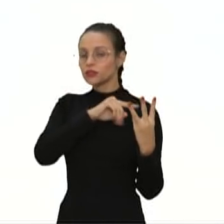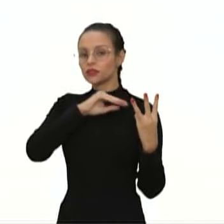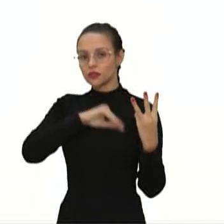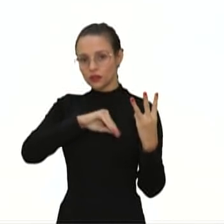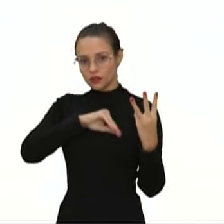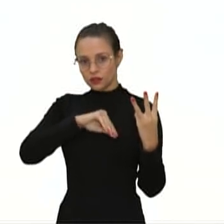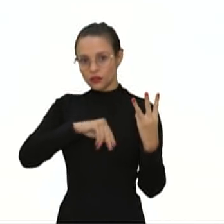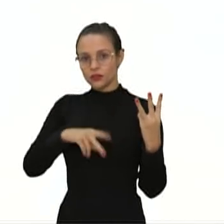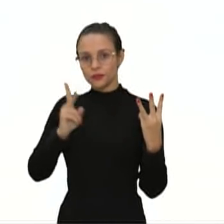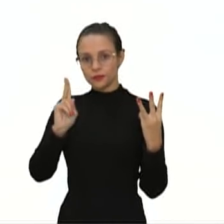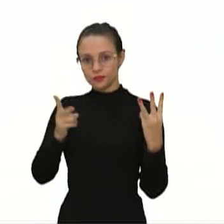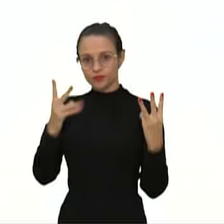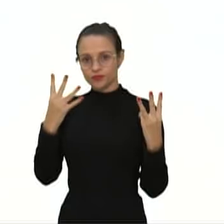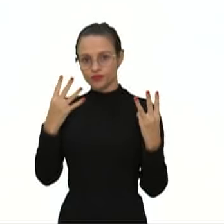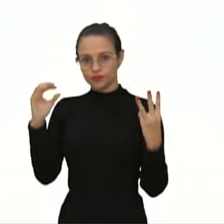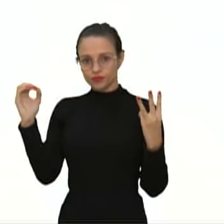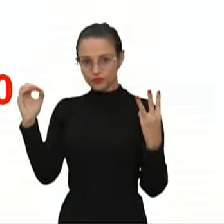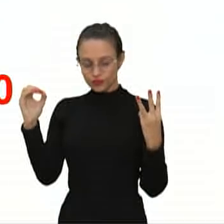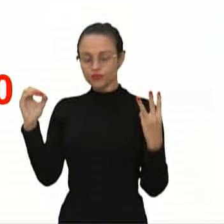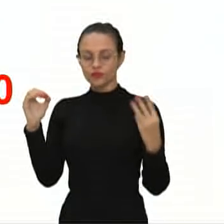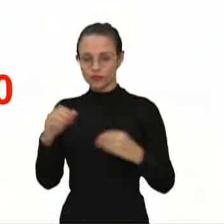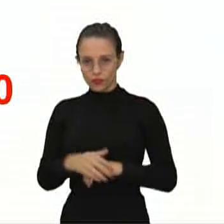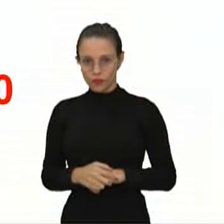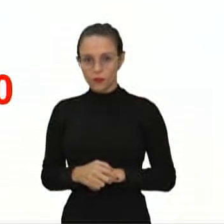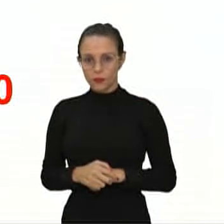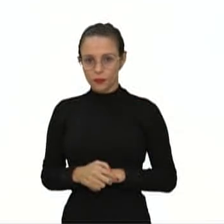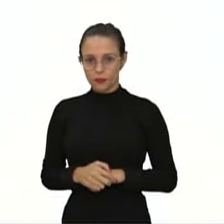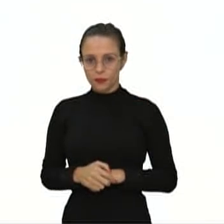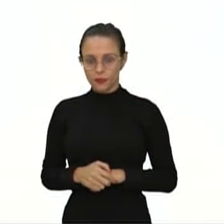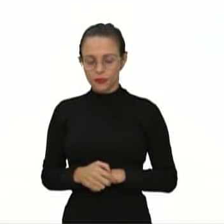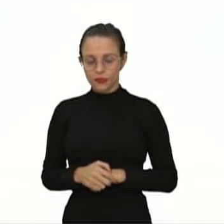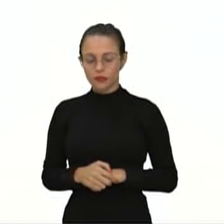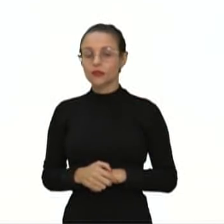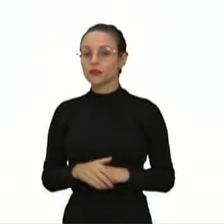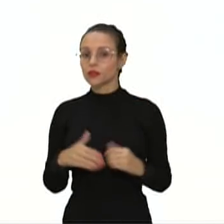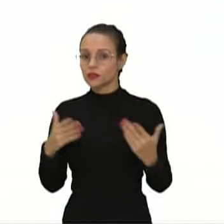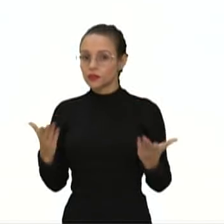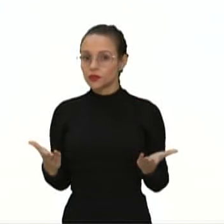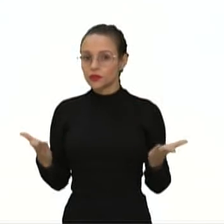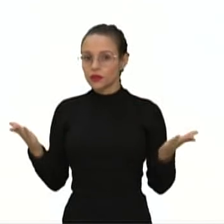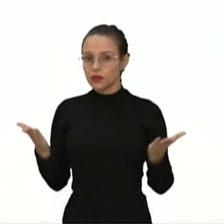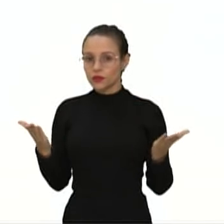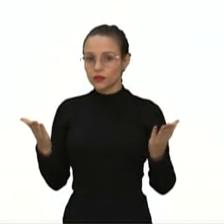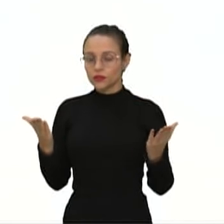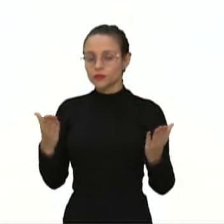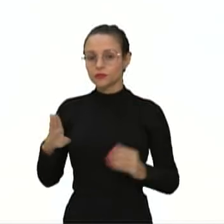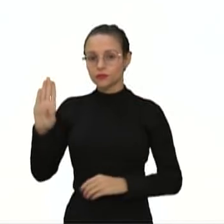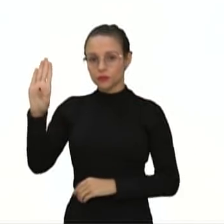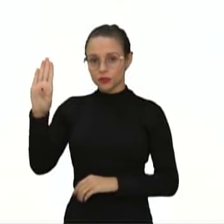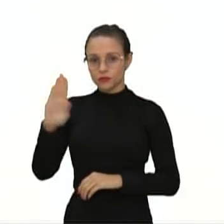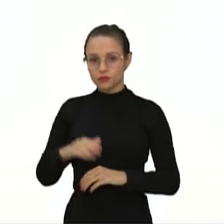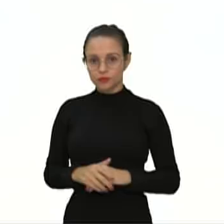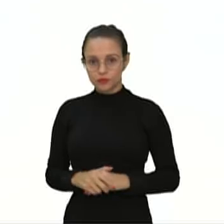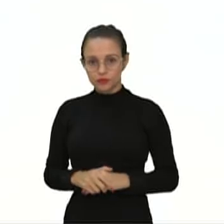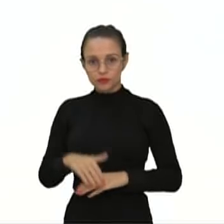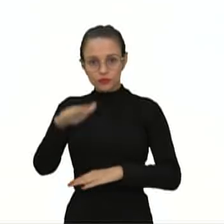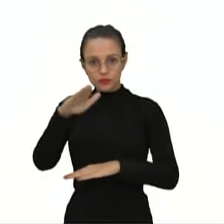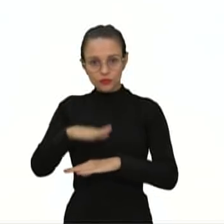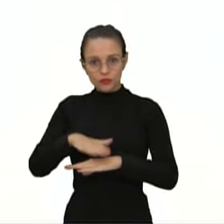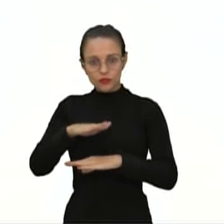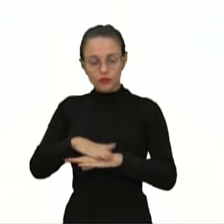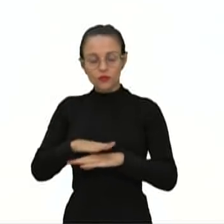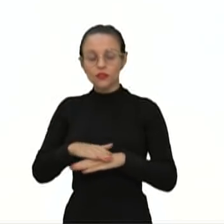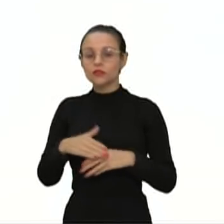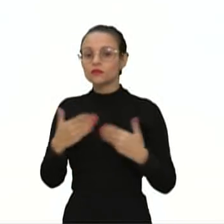gente já sabe que ganha 2.400, certo? Então, agora na letra B, vocês vão